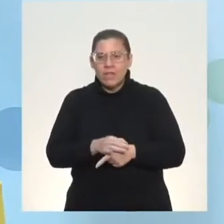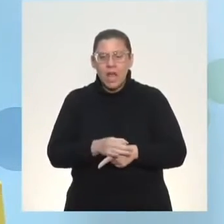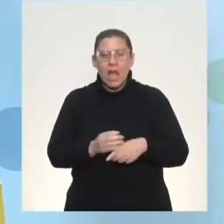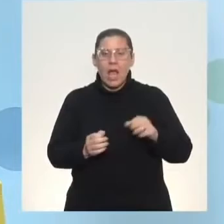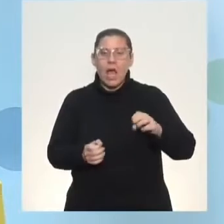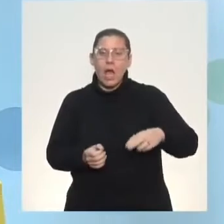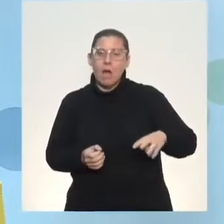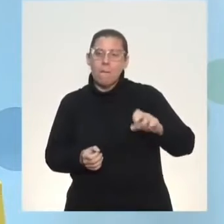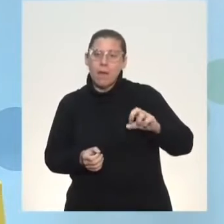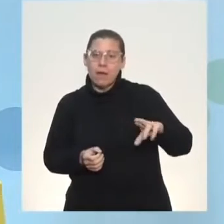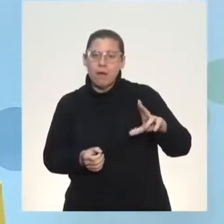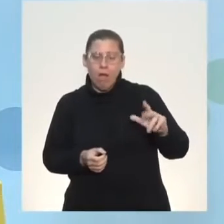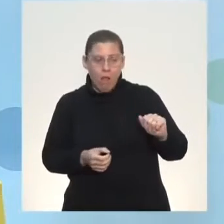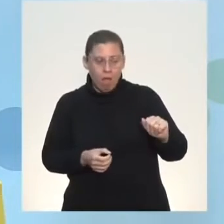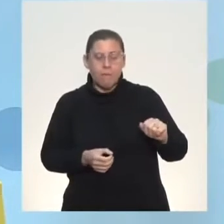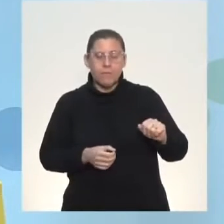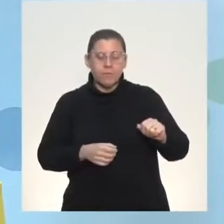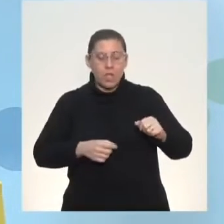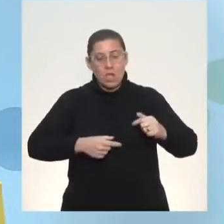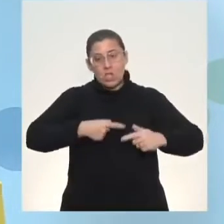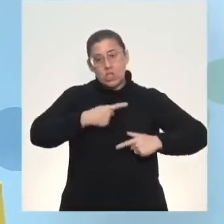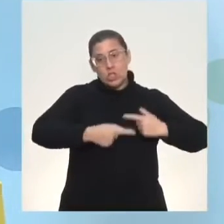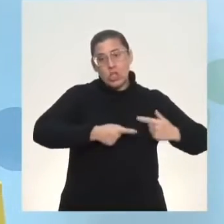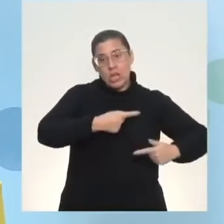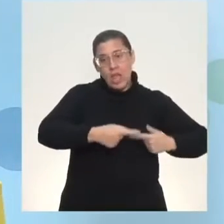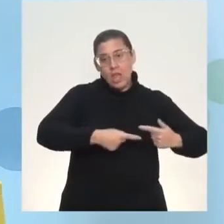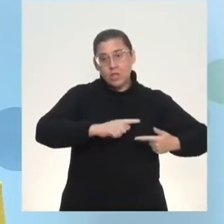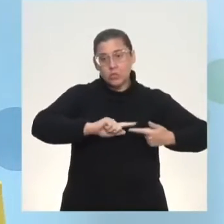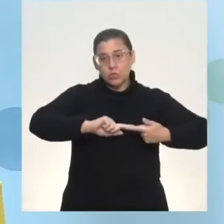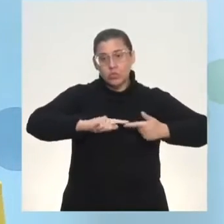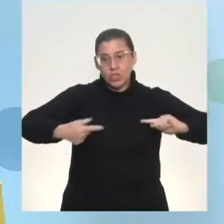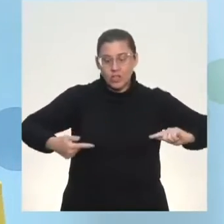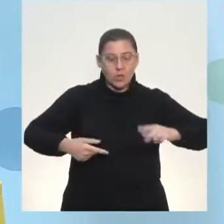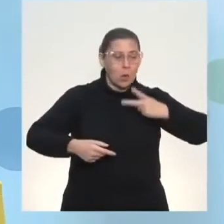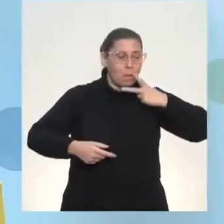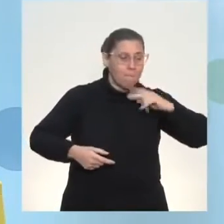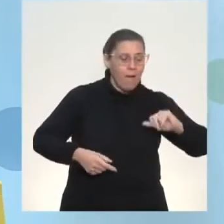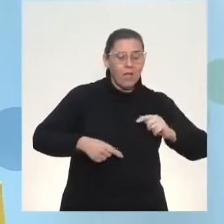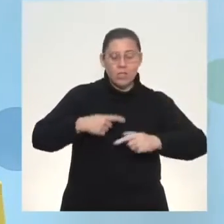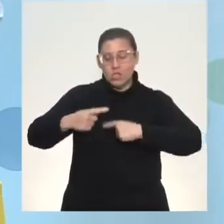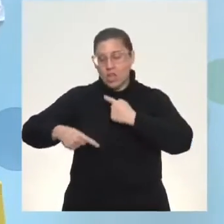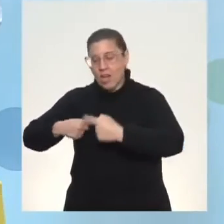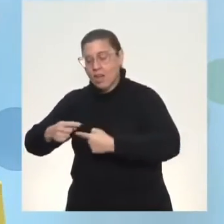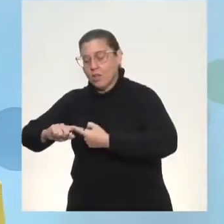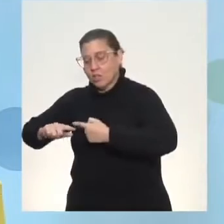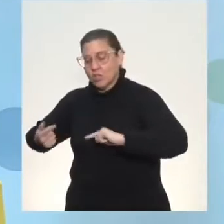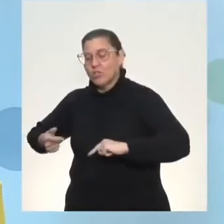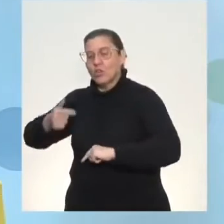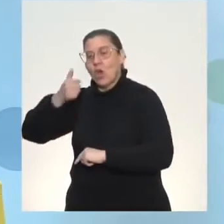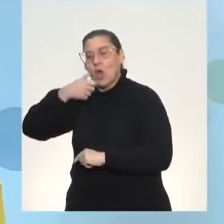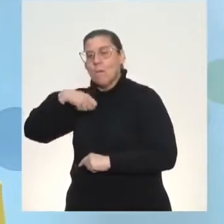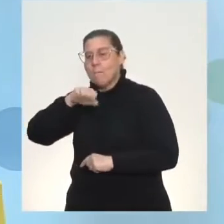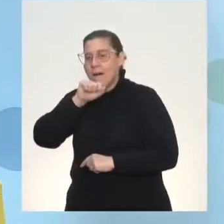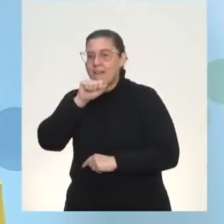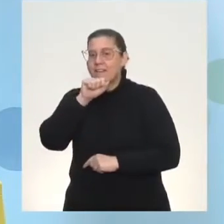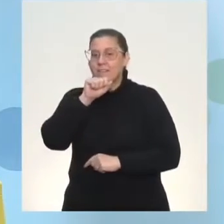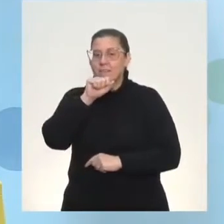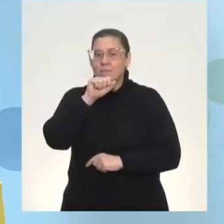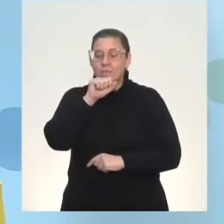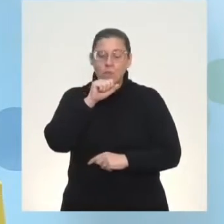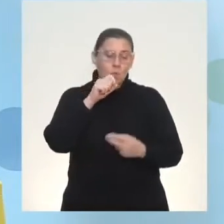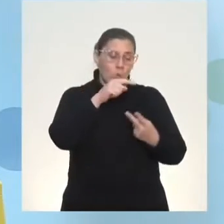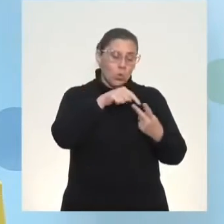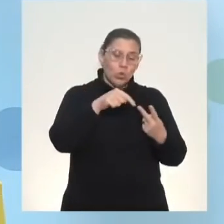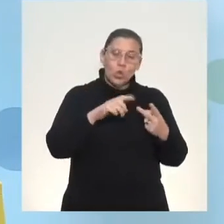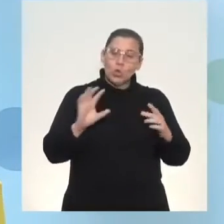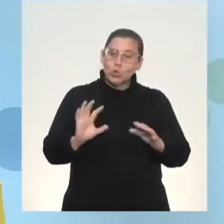você herda material genético do pai e da mãe. E um pode se sobressair a outro, mas o outro não deixa de existir por